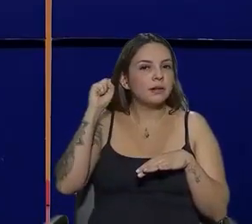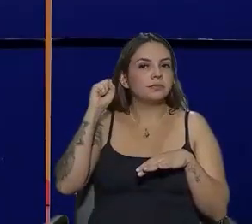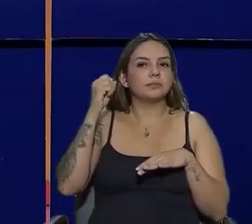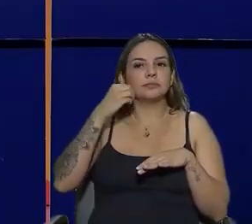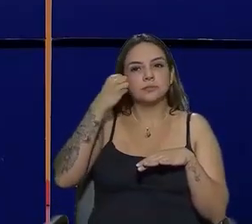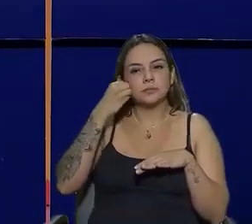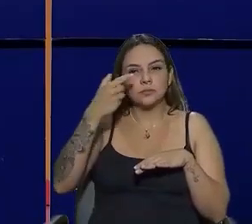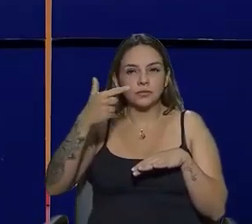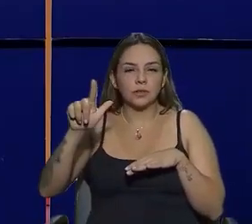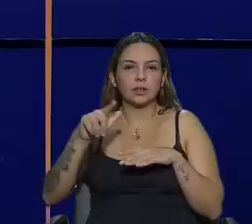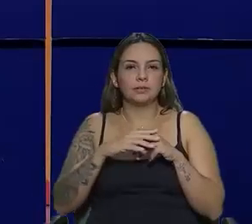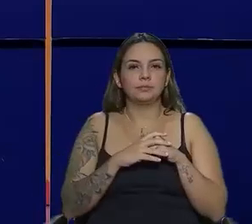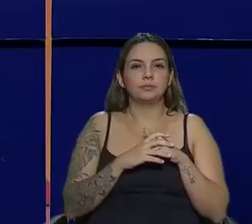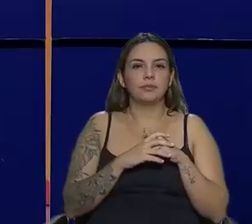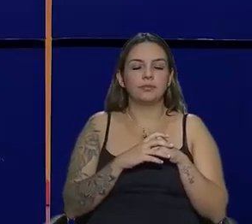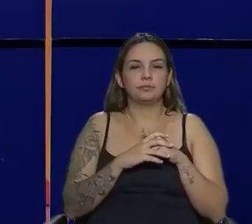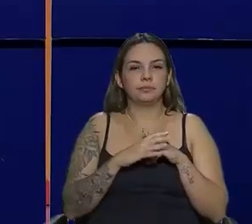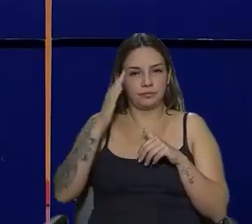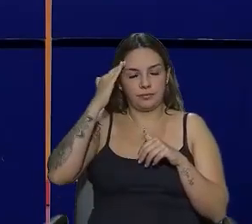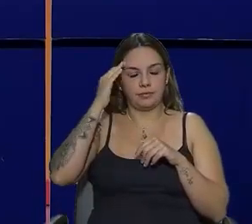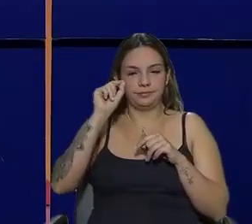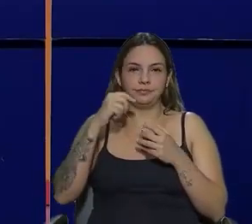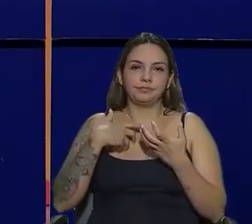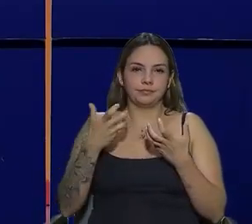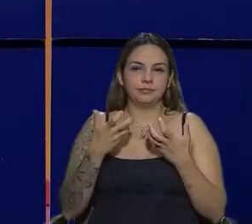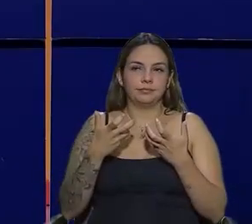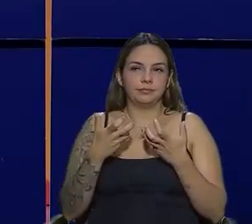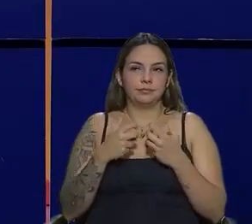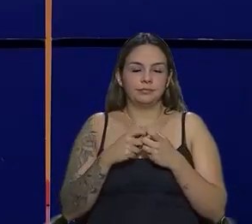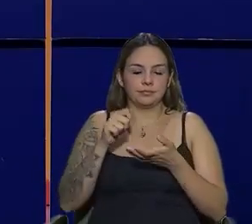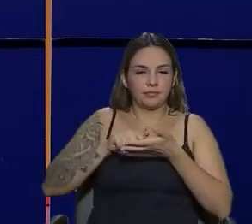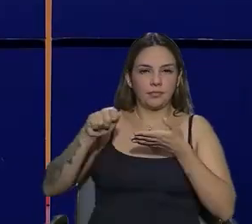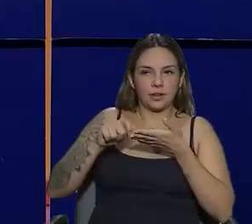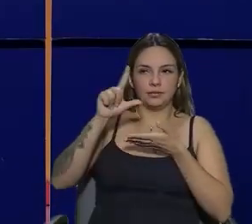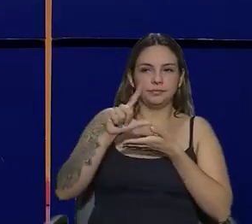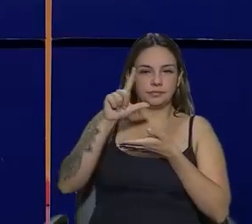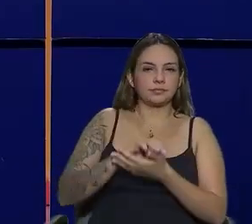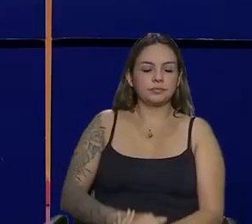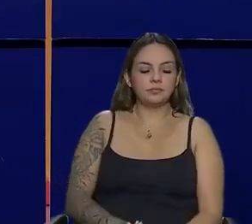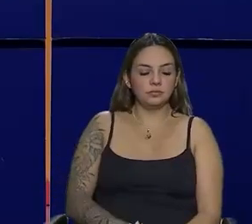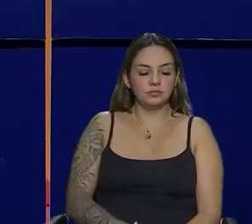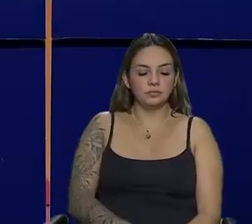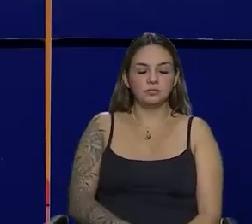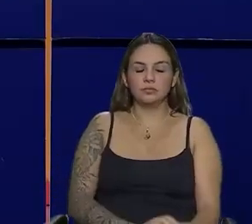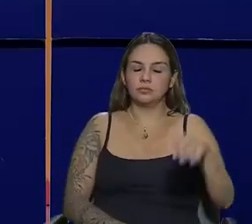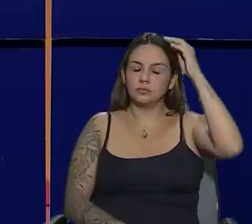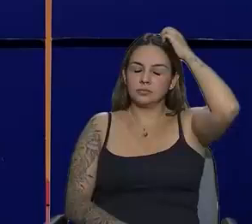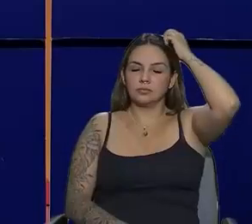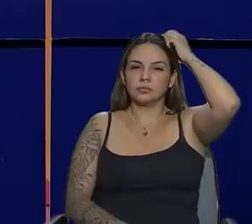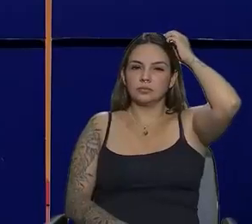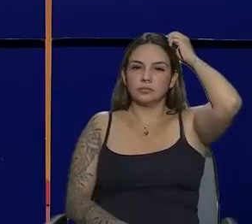para a experiência do outro, aí eu entendi o que eu queria enquanto escritora de literatura.